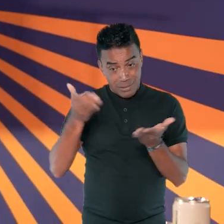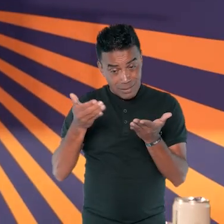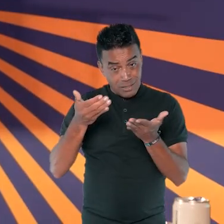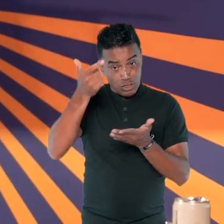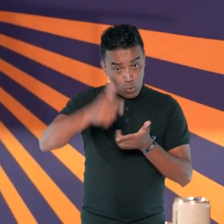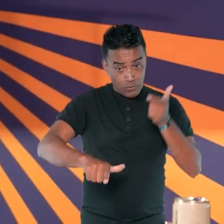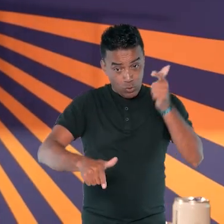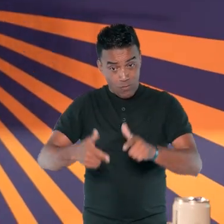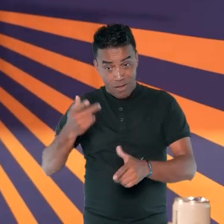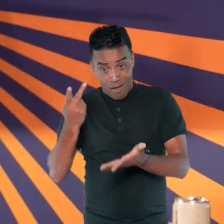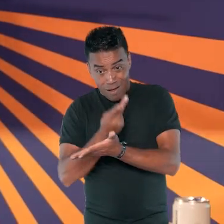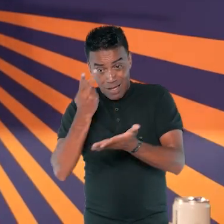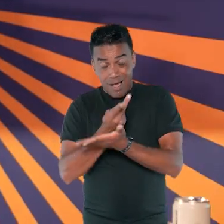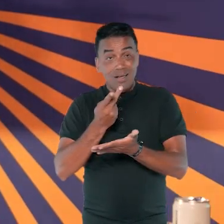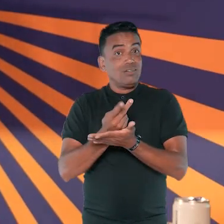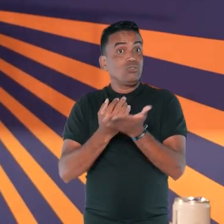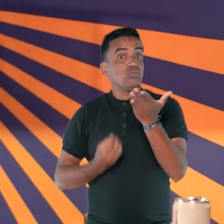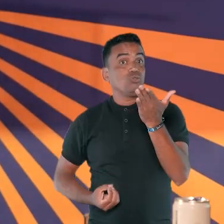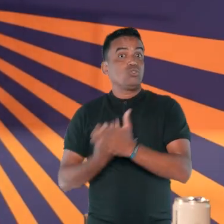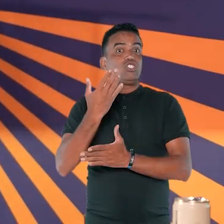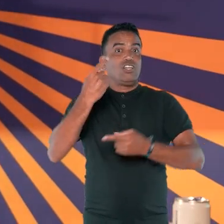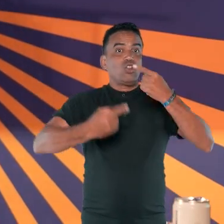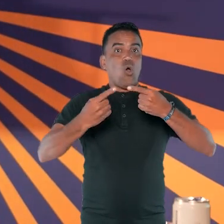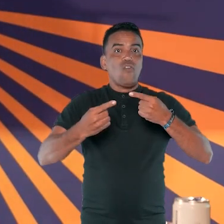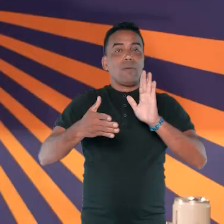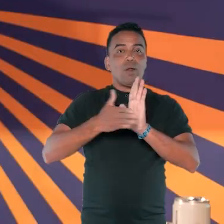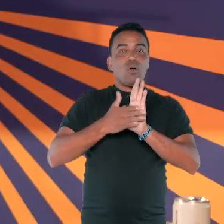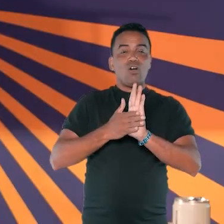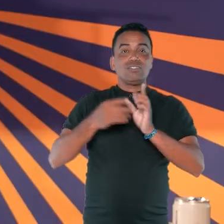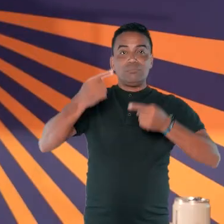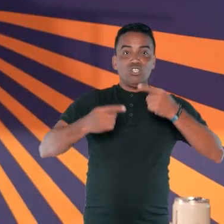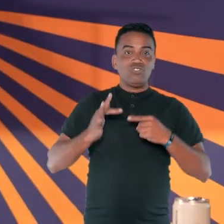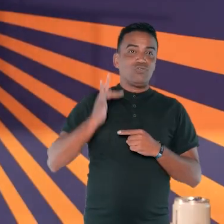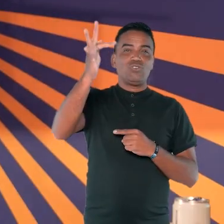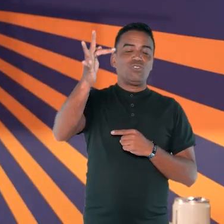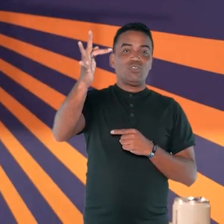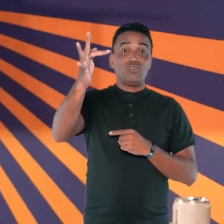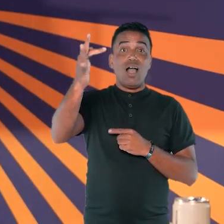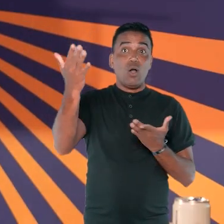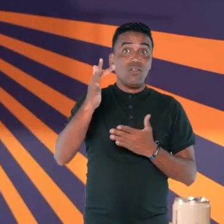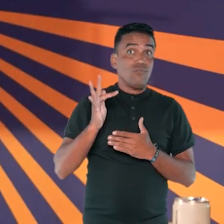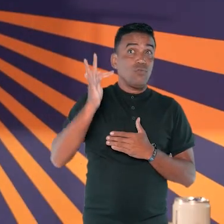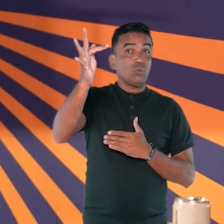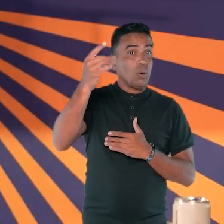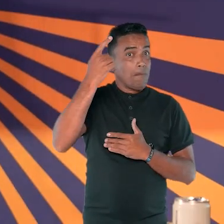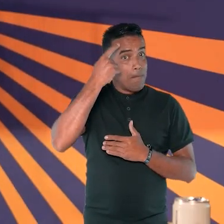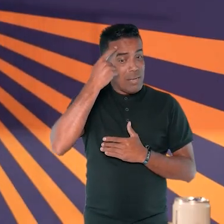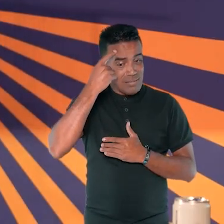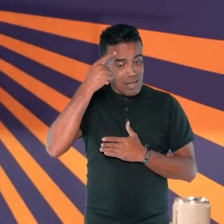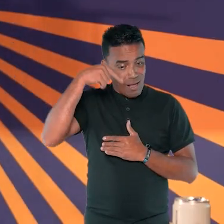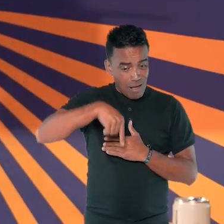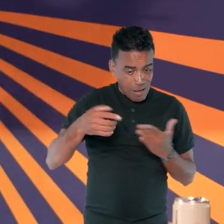e formular políticas para o futuro, né, Lula? Agora eu tenho que olhar para o futuro para pensar este